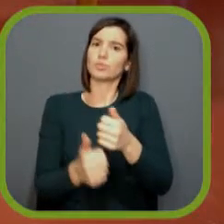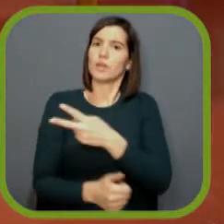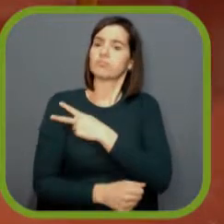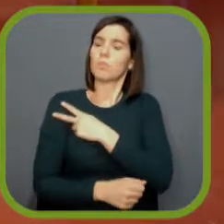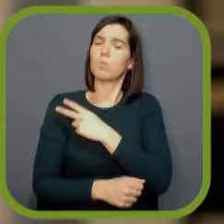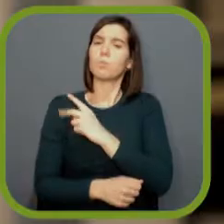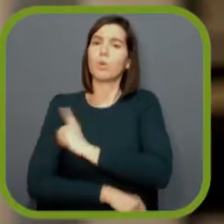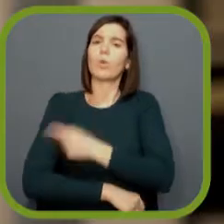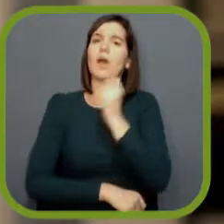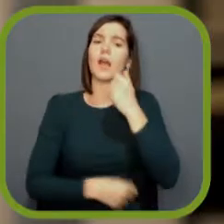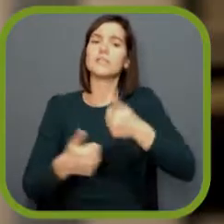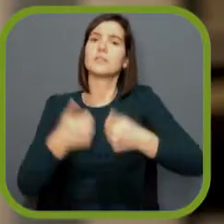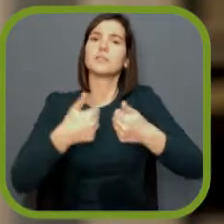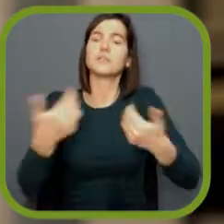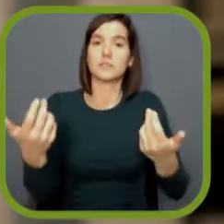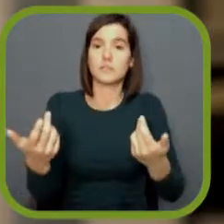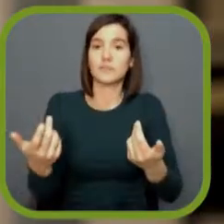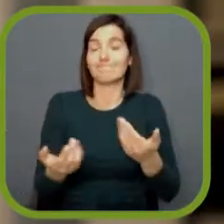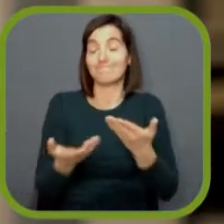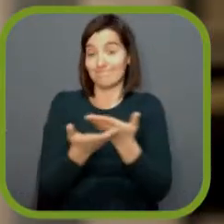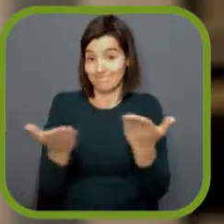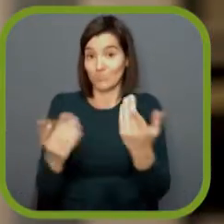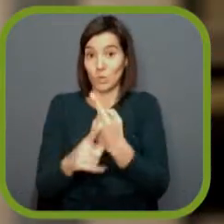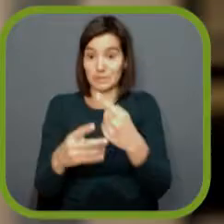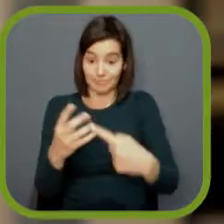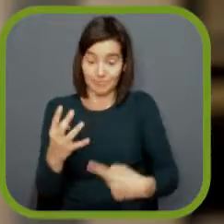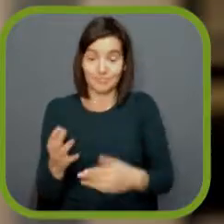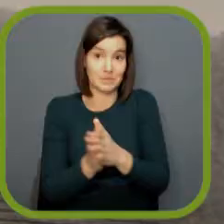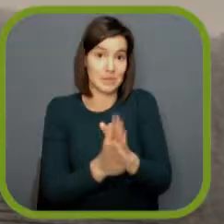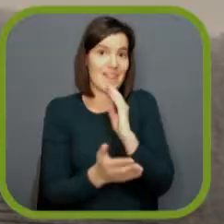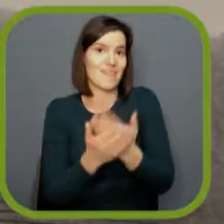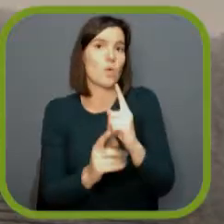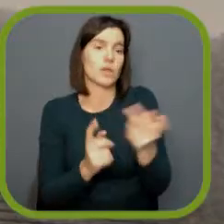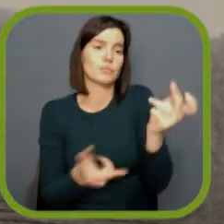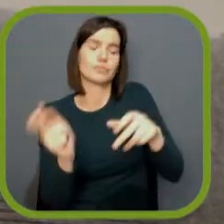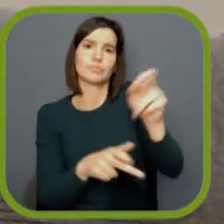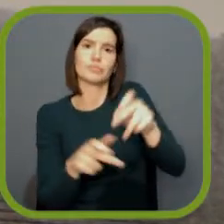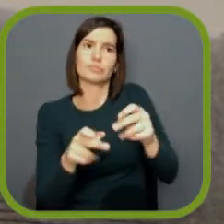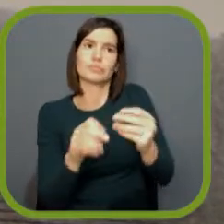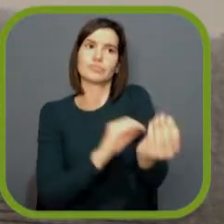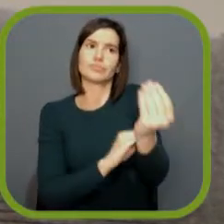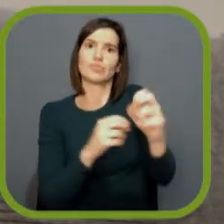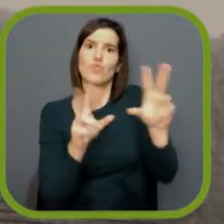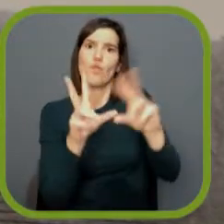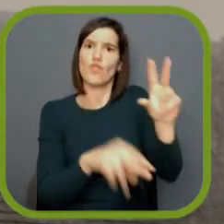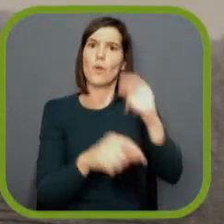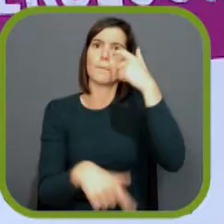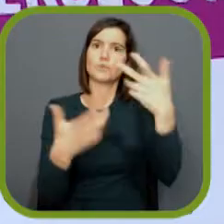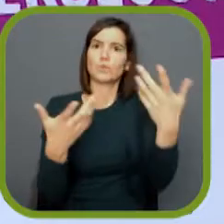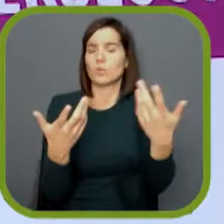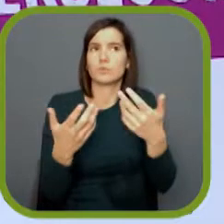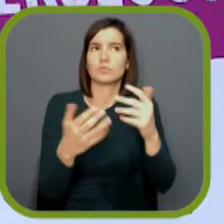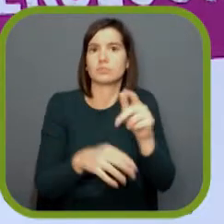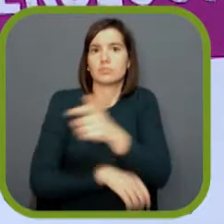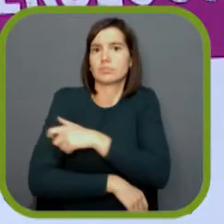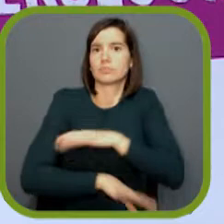de soberania. E tudo isso permite surgir o quê? Permite surgir novos atores que utilizam esse